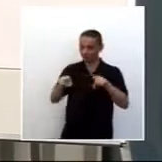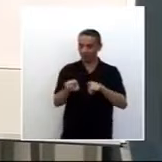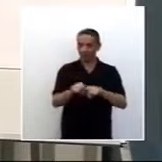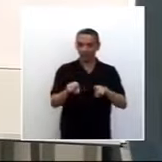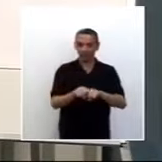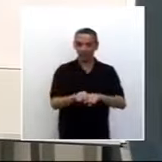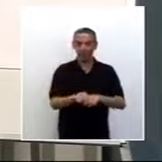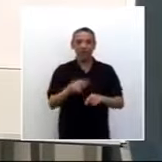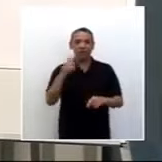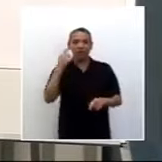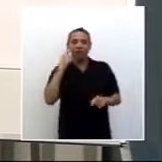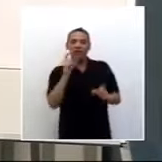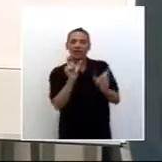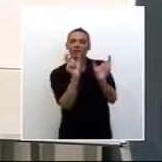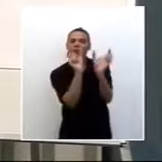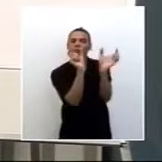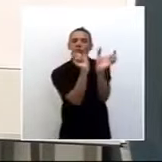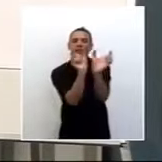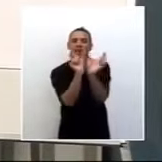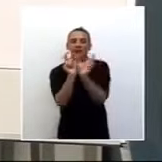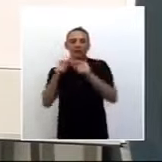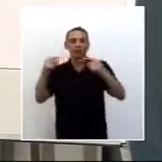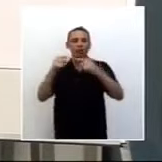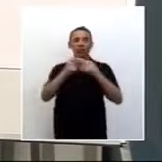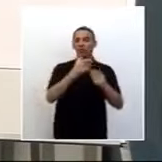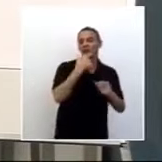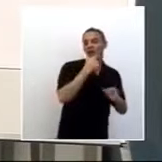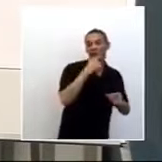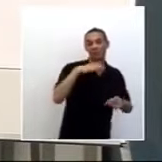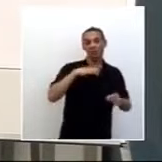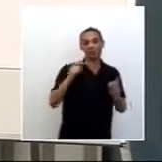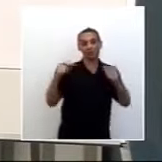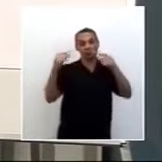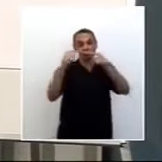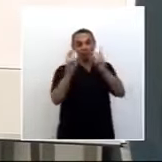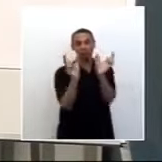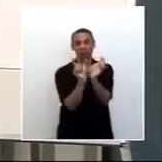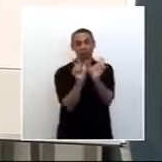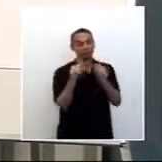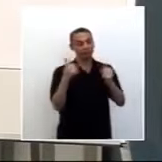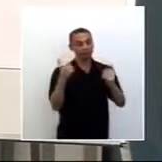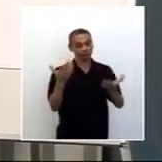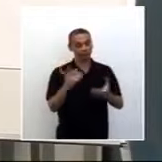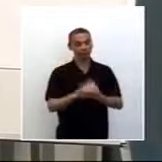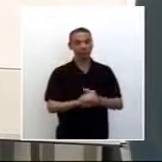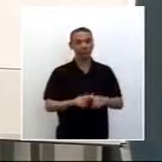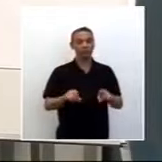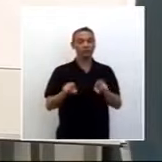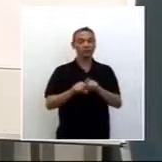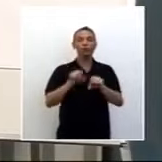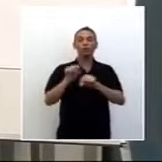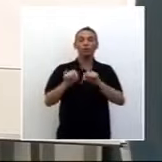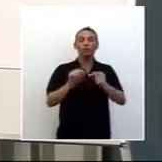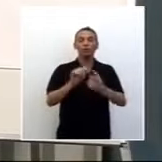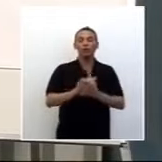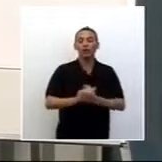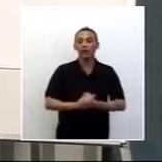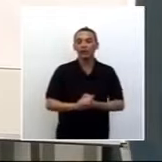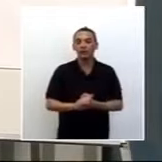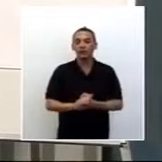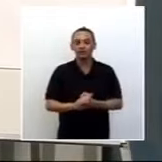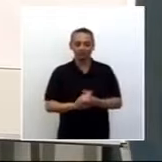ver os cognatos que é muito importante é que mais o tecto Cruz o